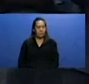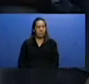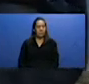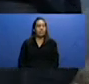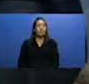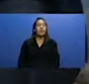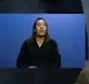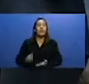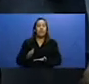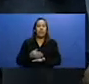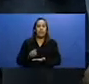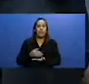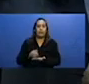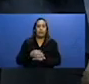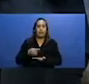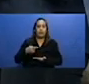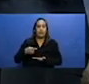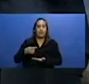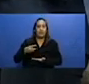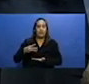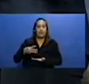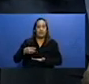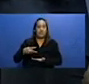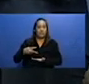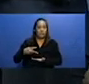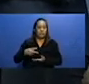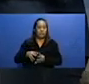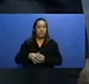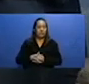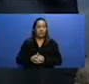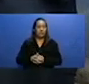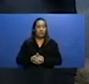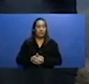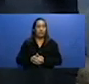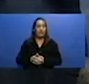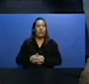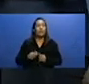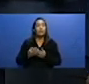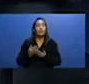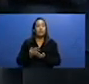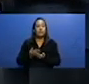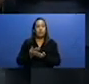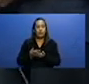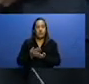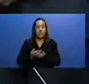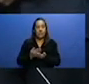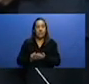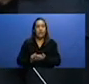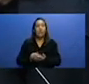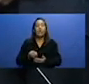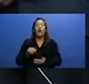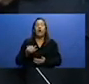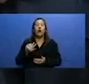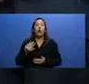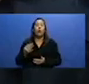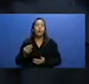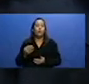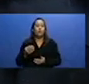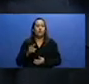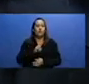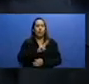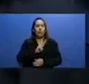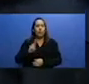Agora nós vamos para a página 132. Nós vamos estudar alguns termos aqui